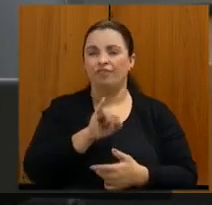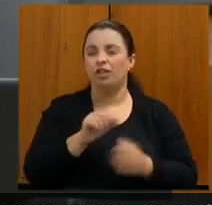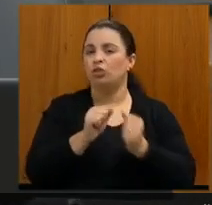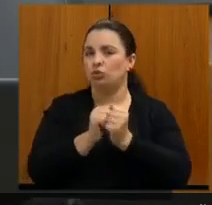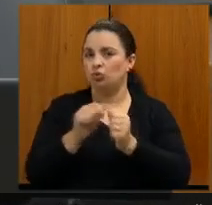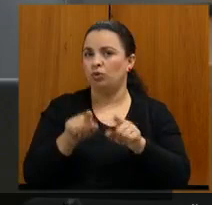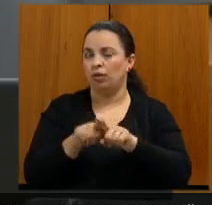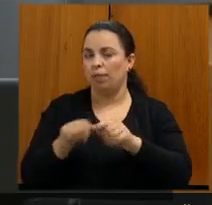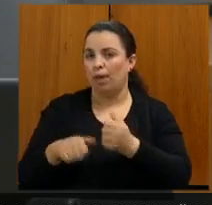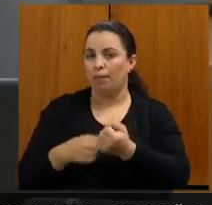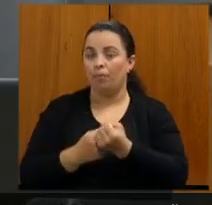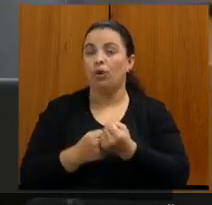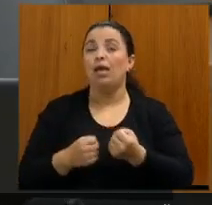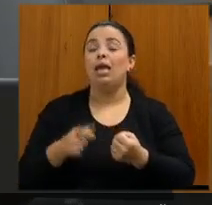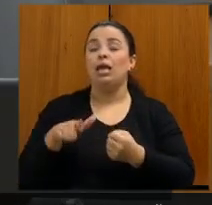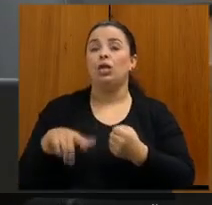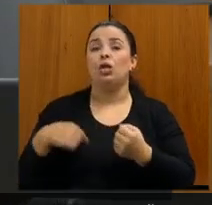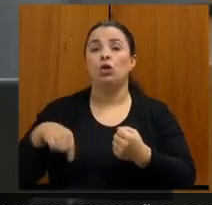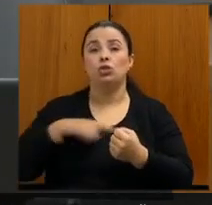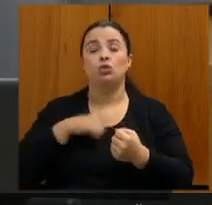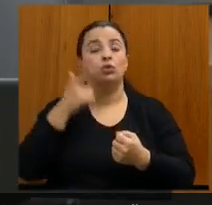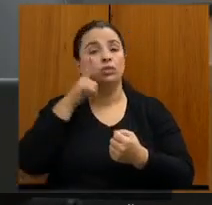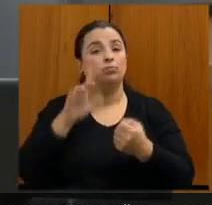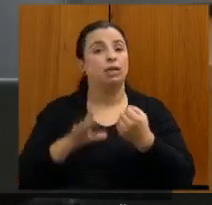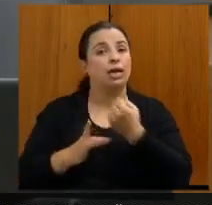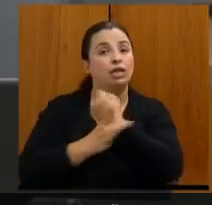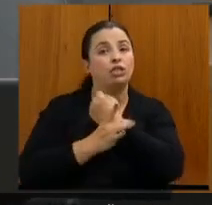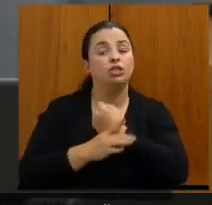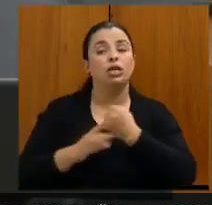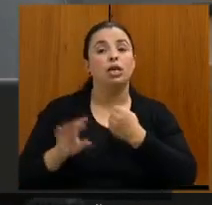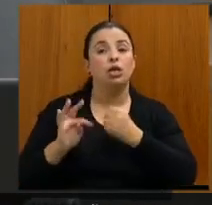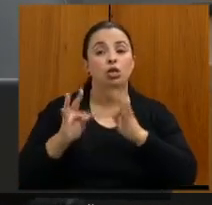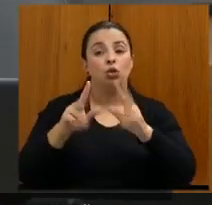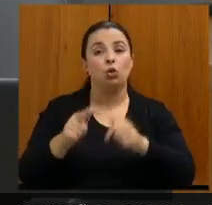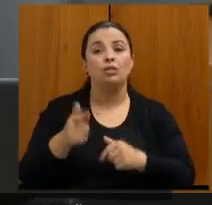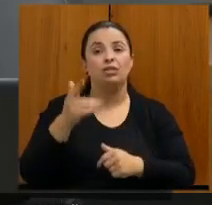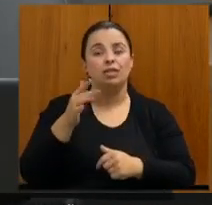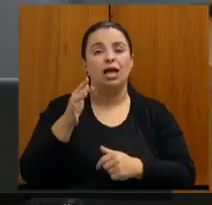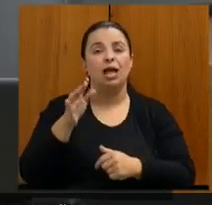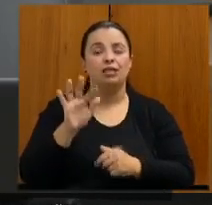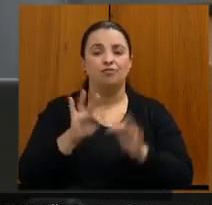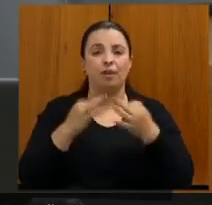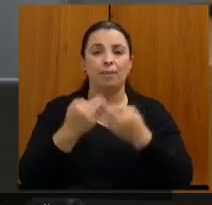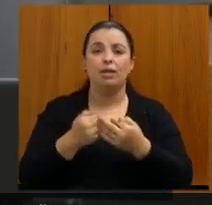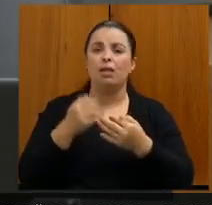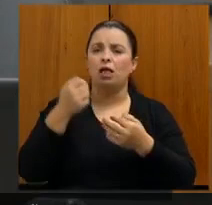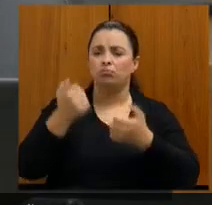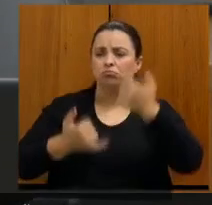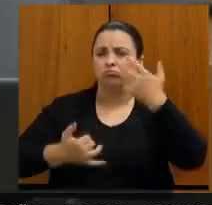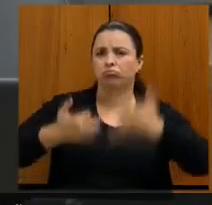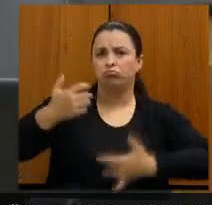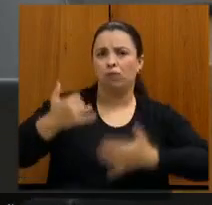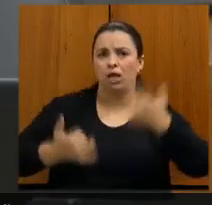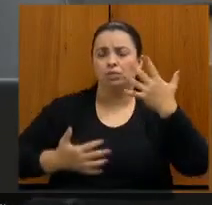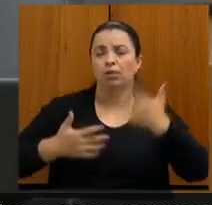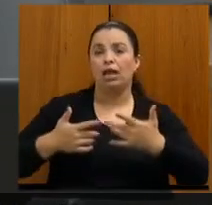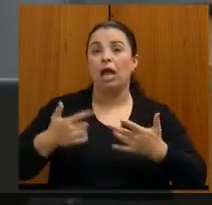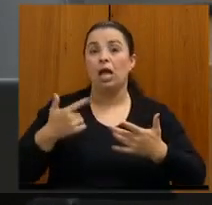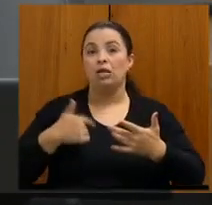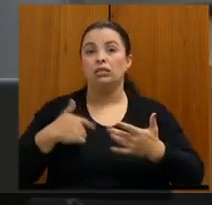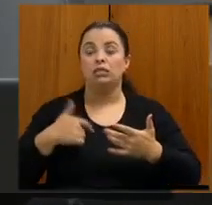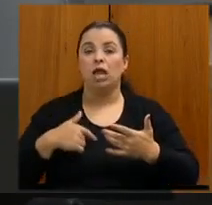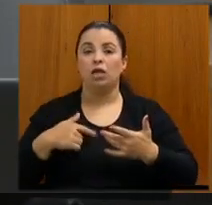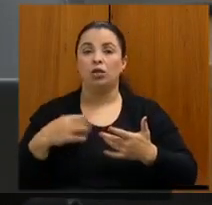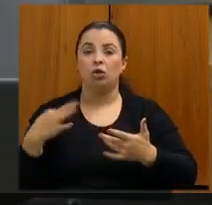a garantir com que as famílias fossem ouvidas enfim deu né teve uma tá tendo um acompanhamento